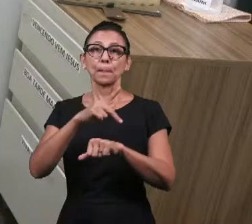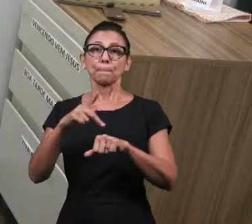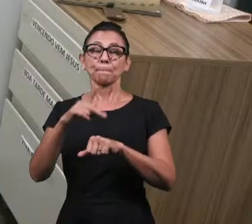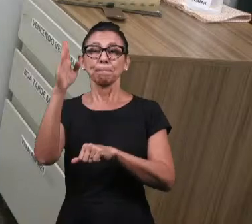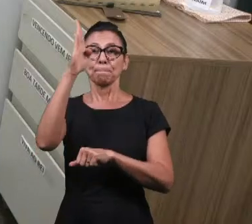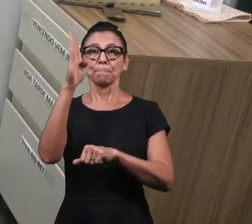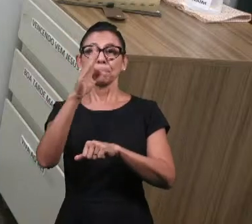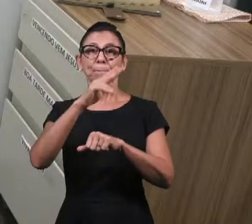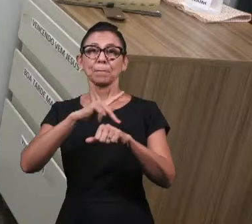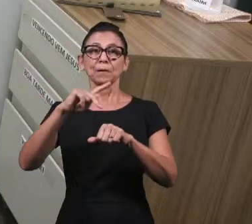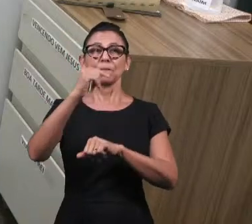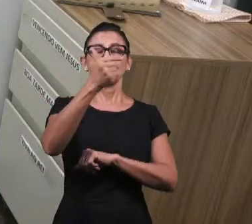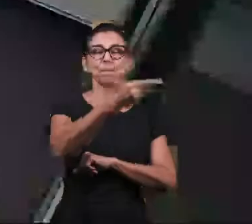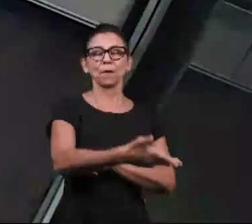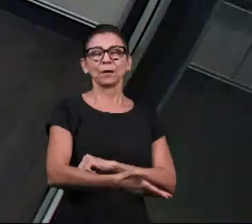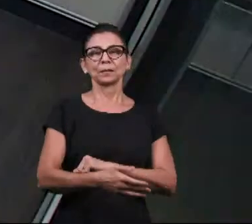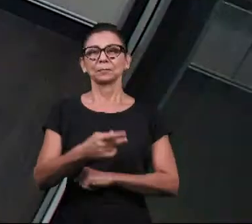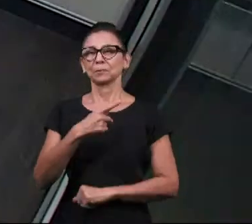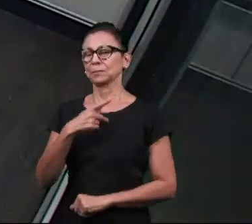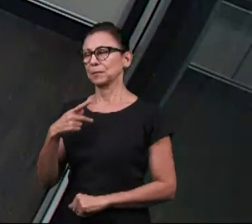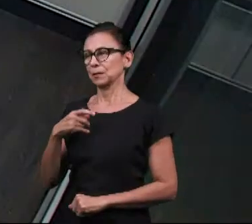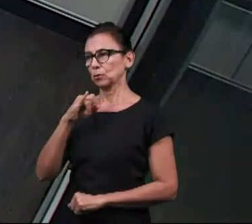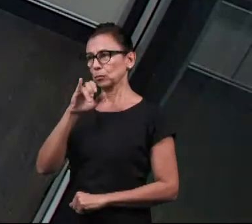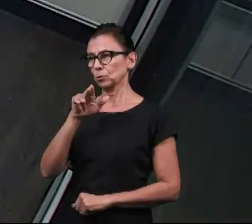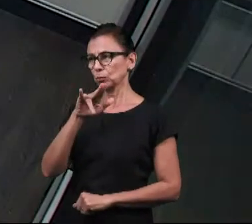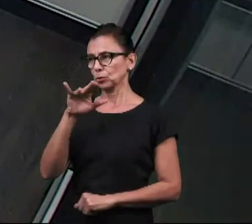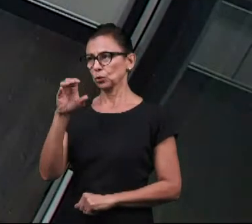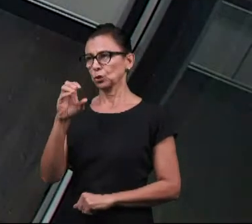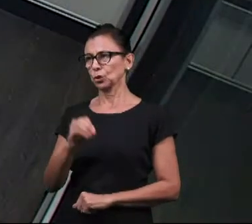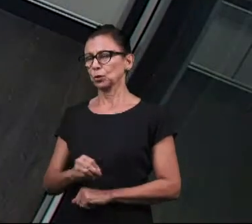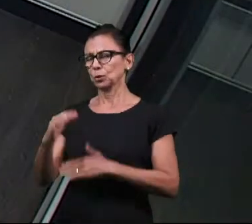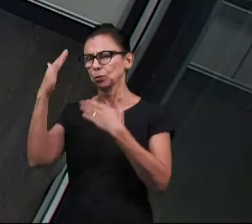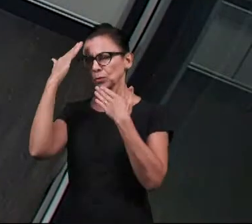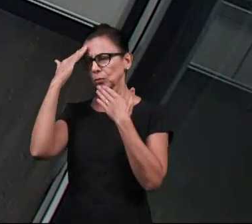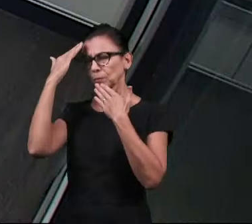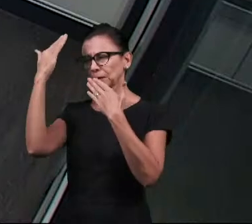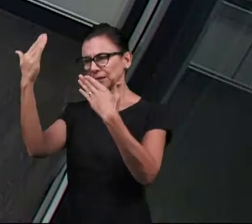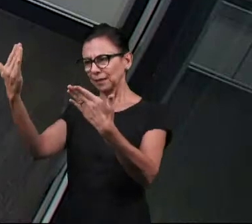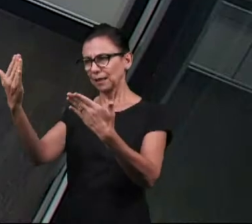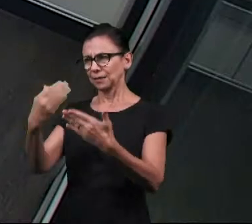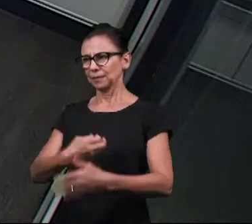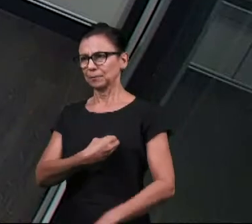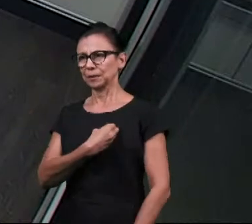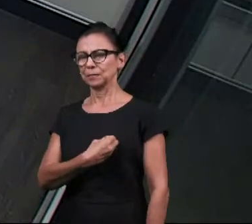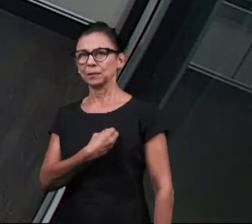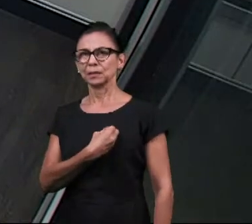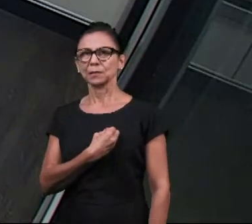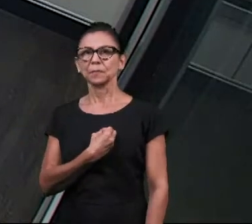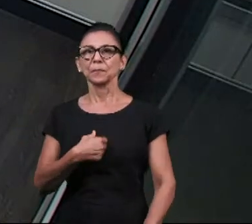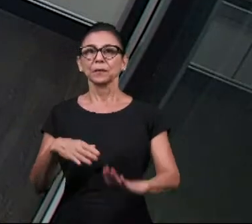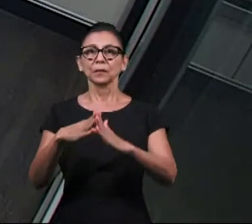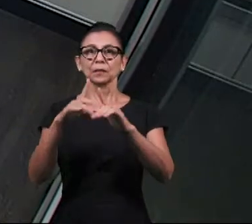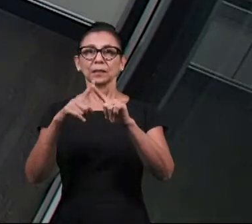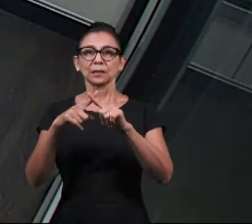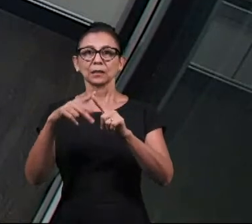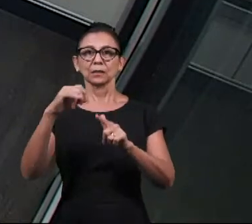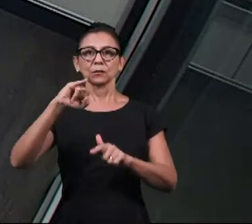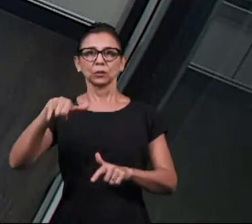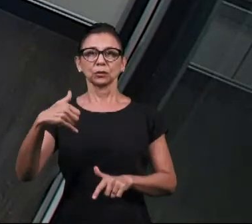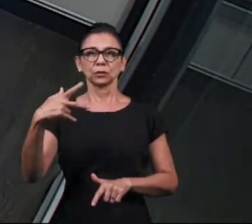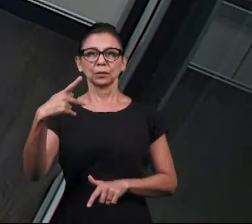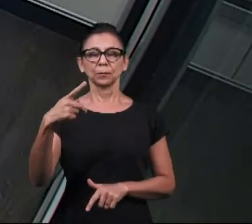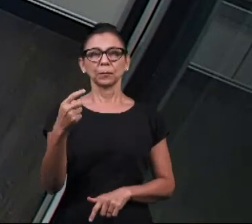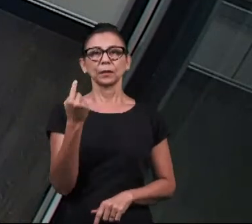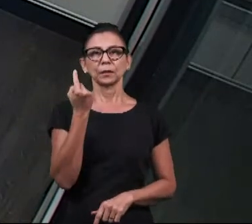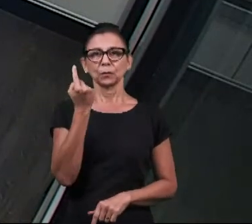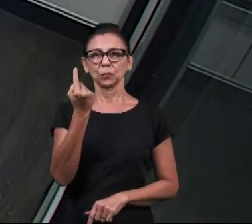participando conosco. Pastor Júlio César, muito obrigado pela sua vinda. O nosso abraço fraternal às ovelhas da Igreja Maranata de Jardim da Penha 1. Que Deus